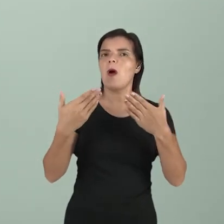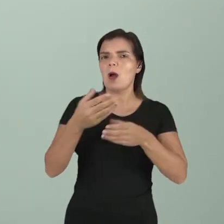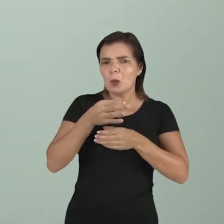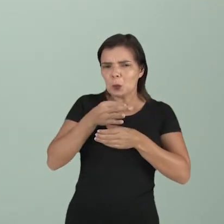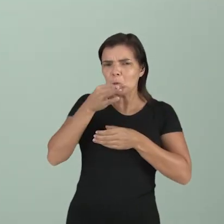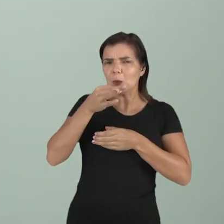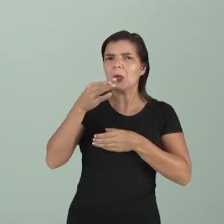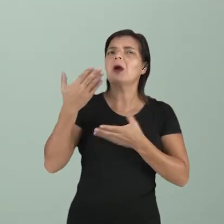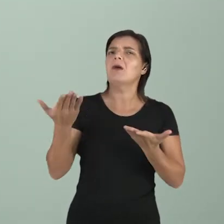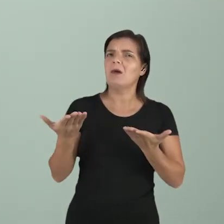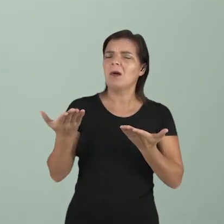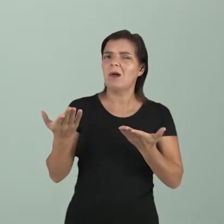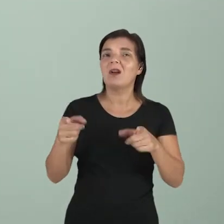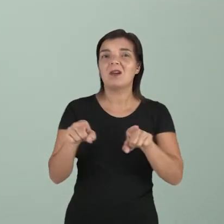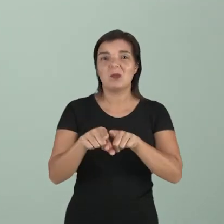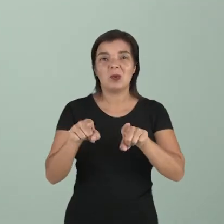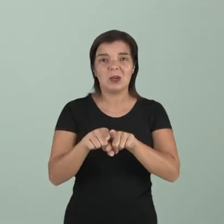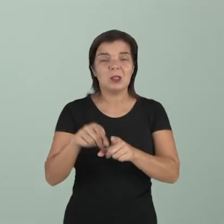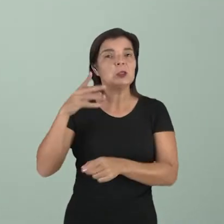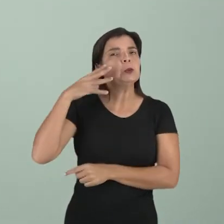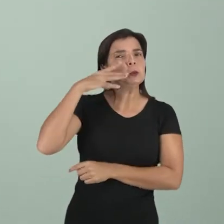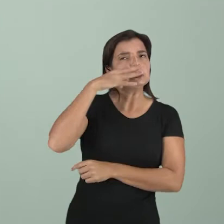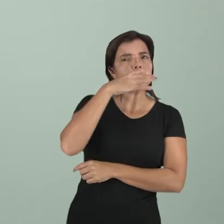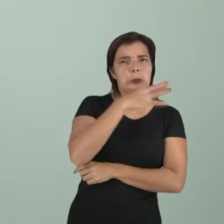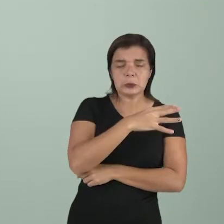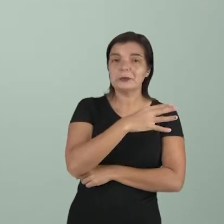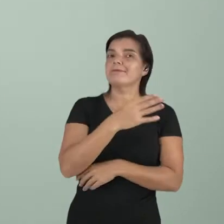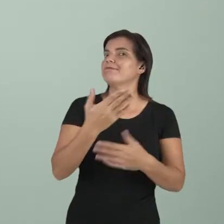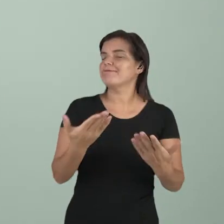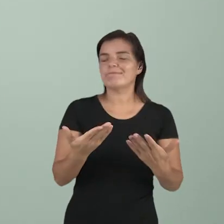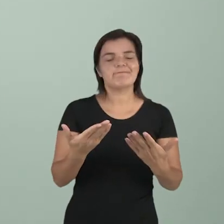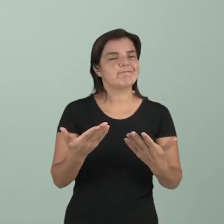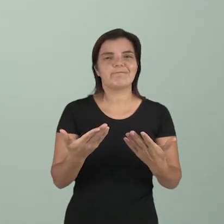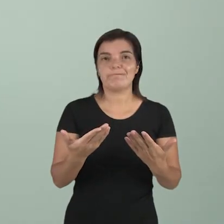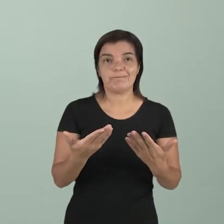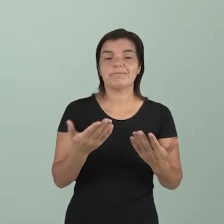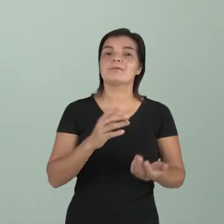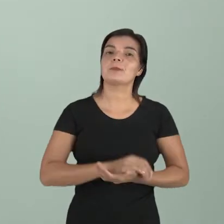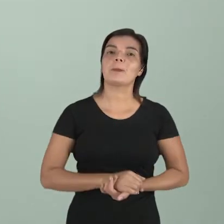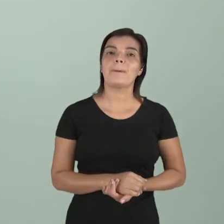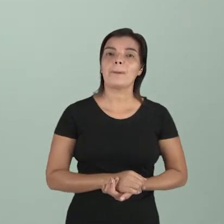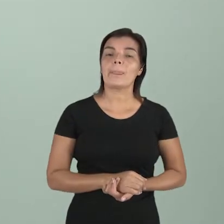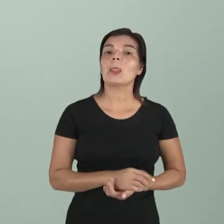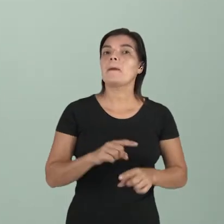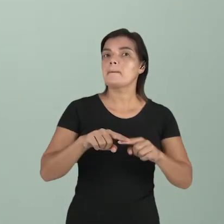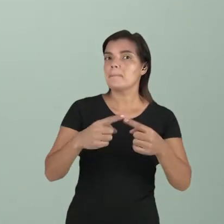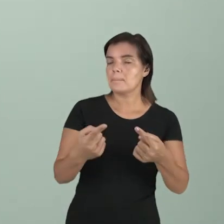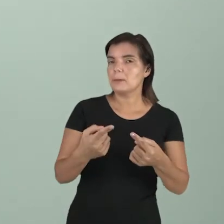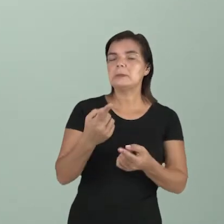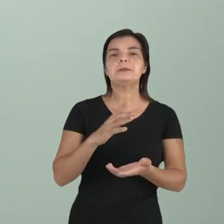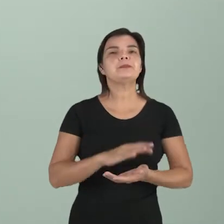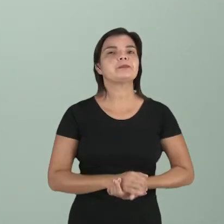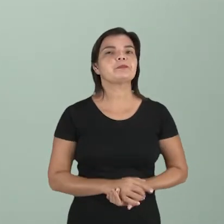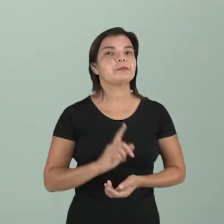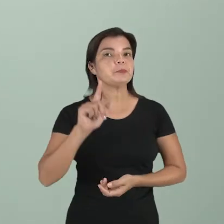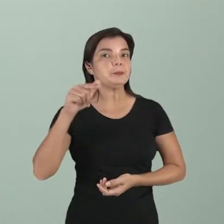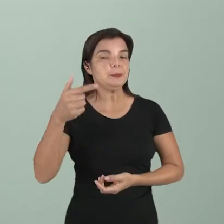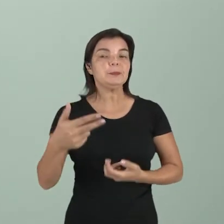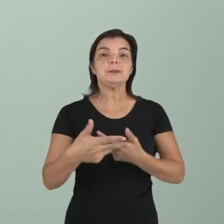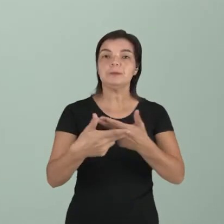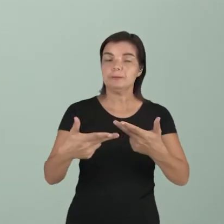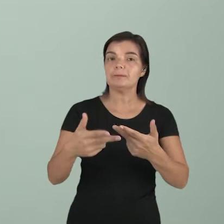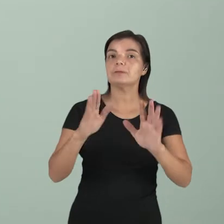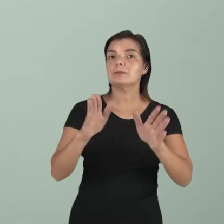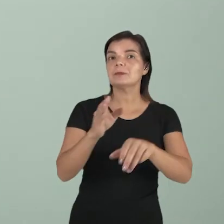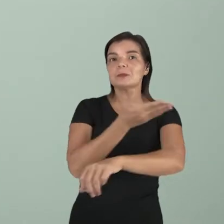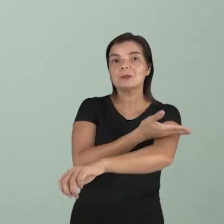dos Navegantes. Na culinária estão presentes churrasco, chimarrão, vinho. Então, vocês observam, né,